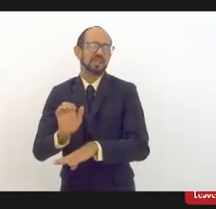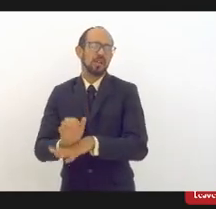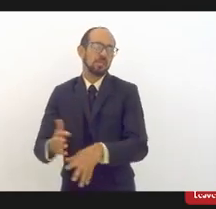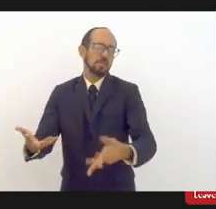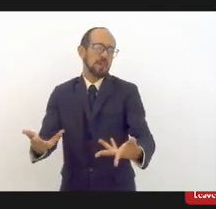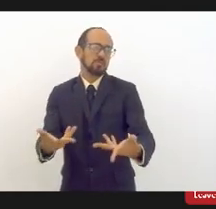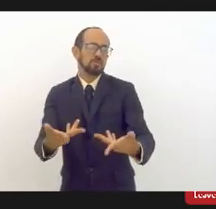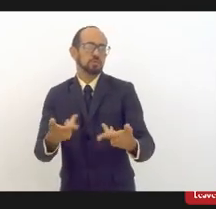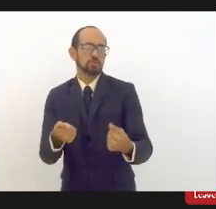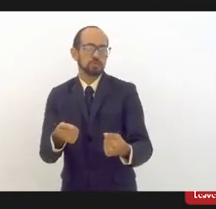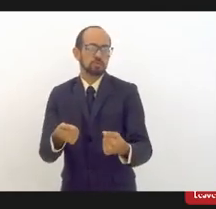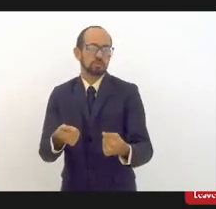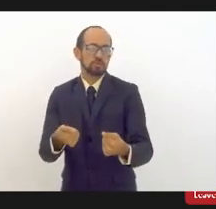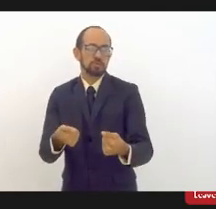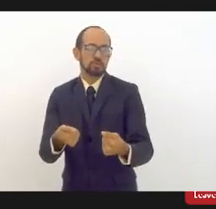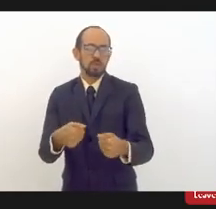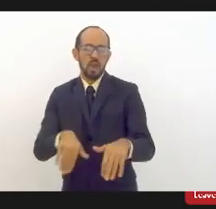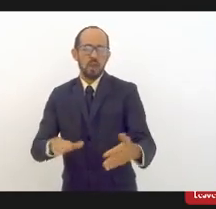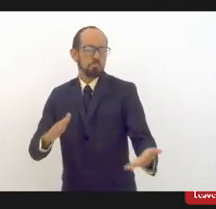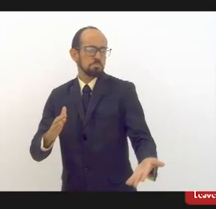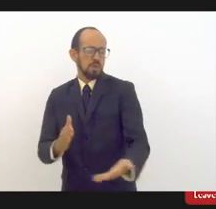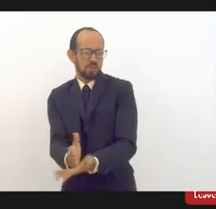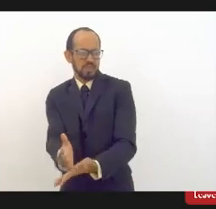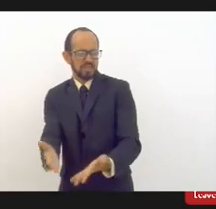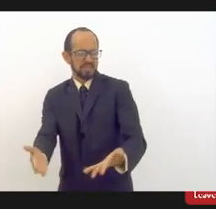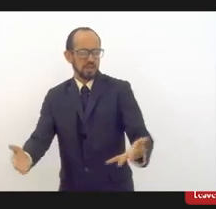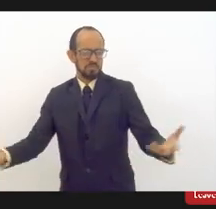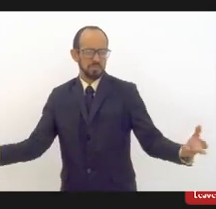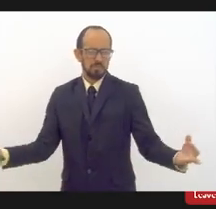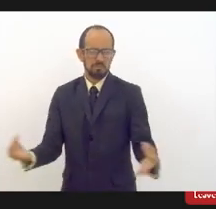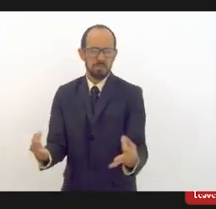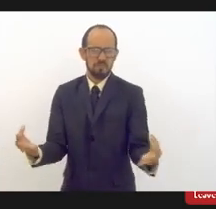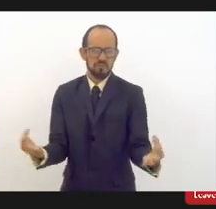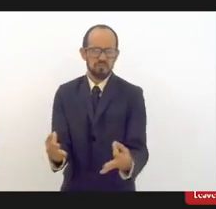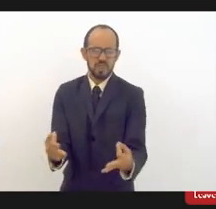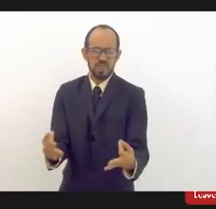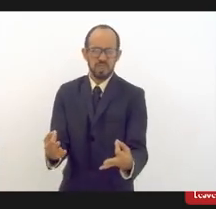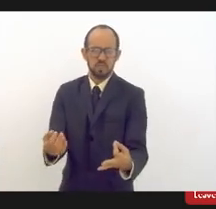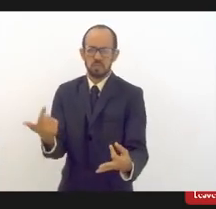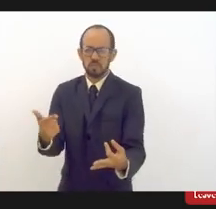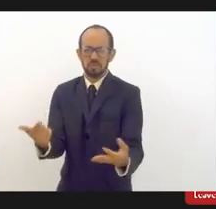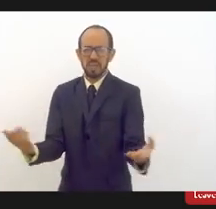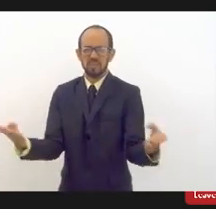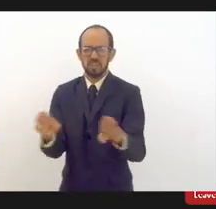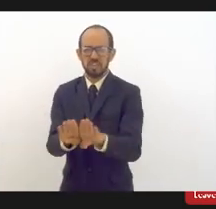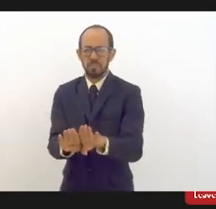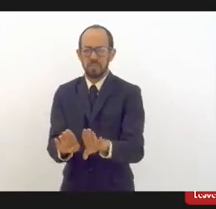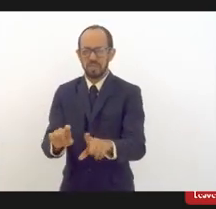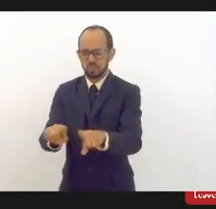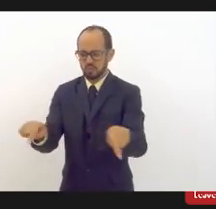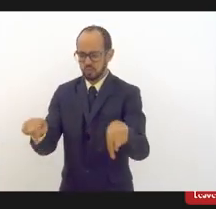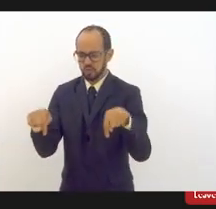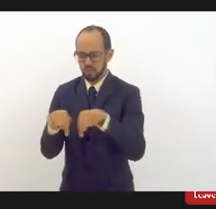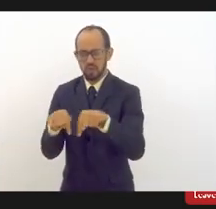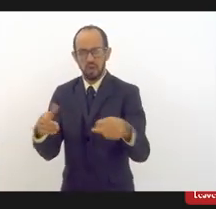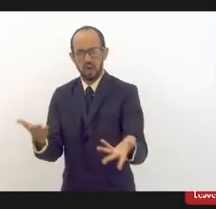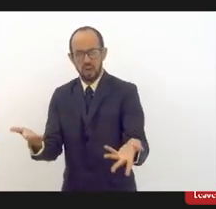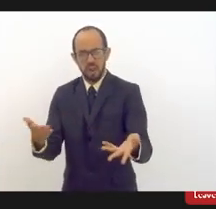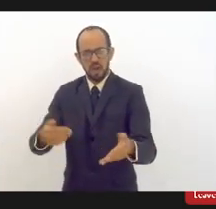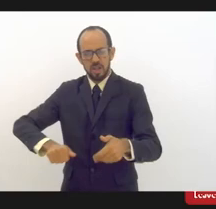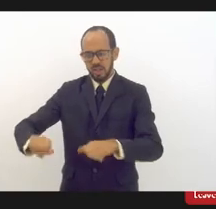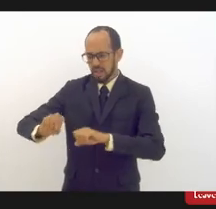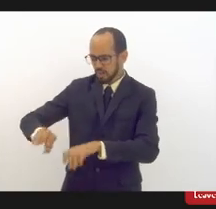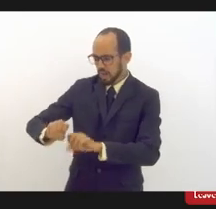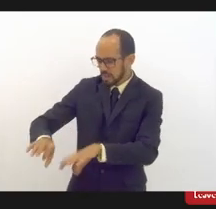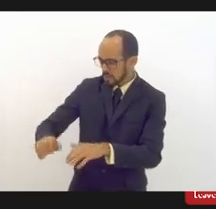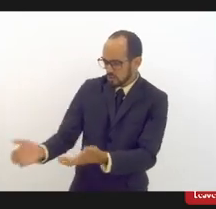de que a aprovação caminha, de que não há fechamento de turmas, de que a educação de jovens e